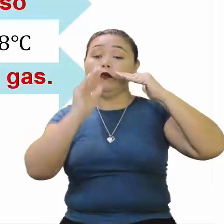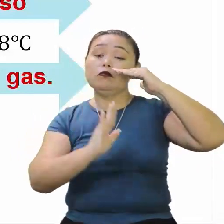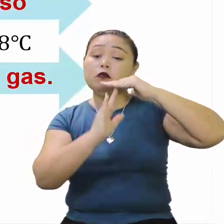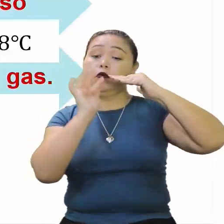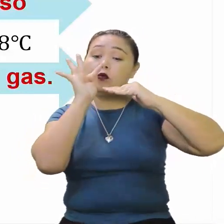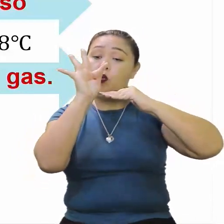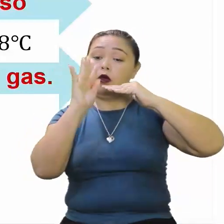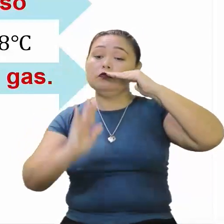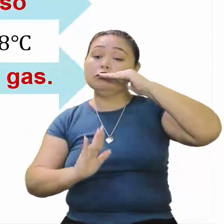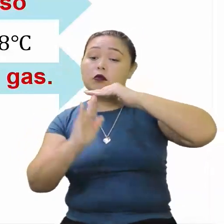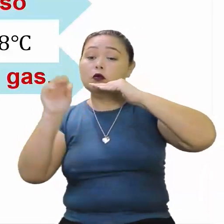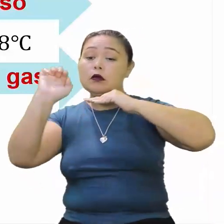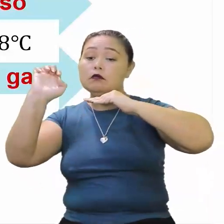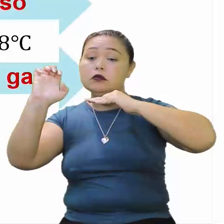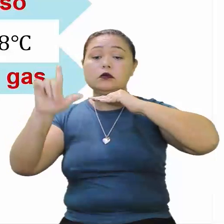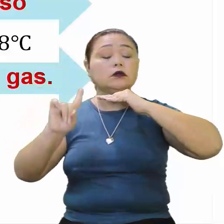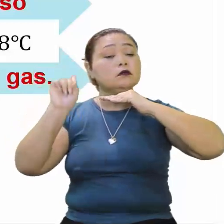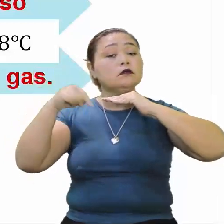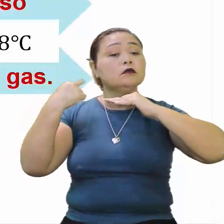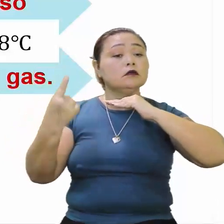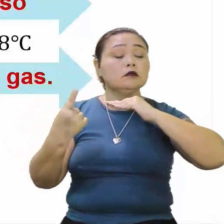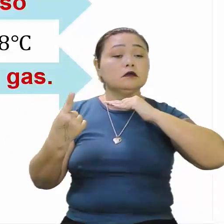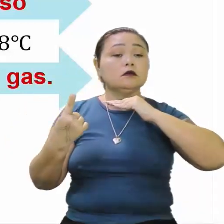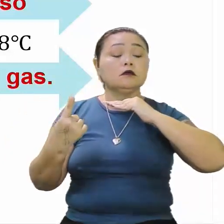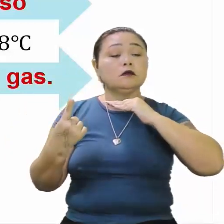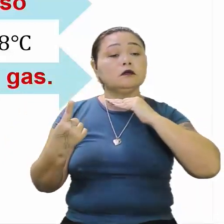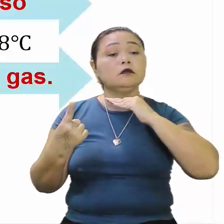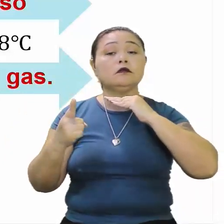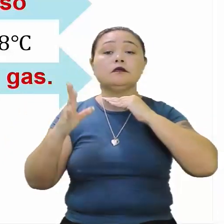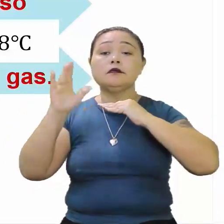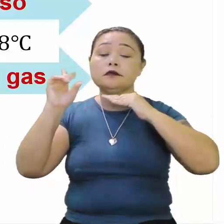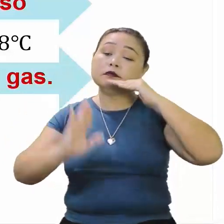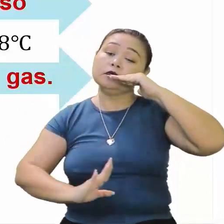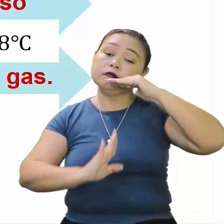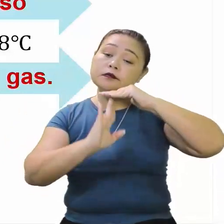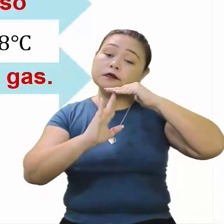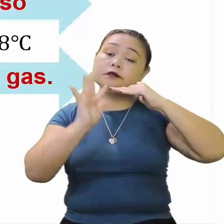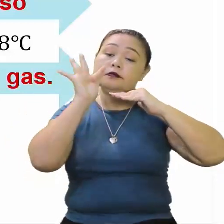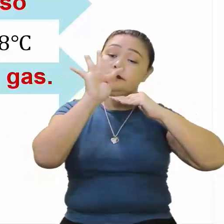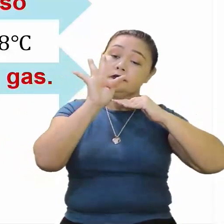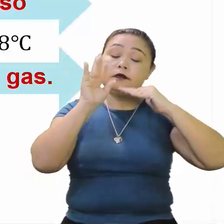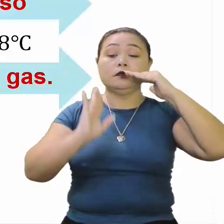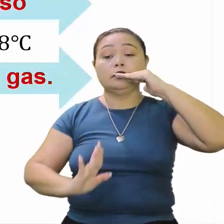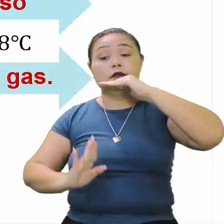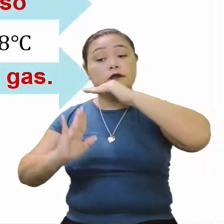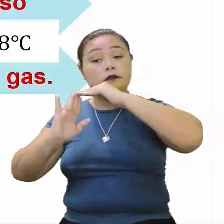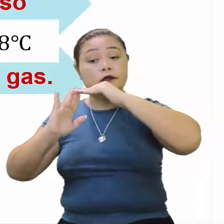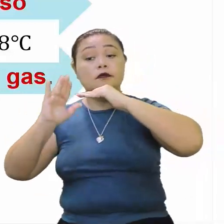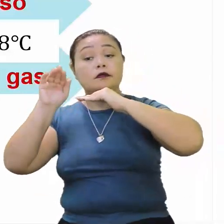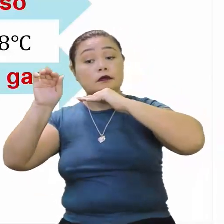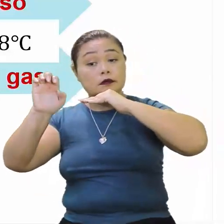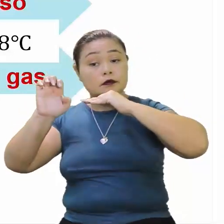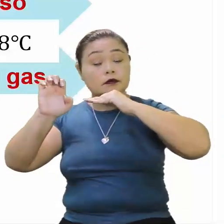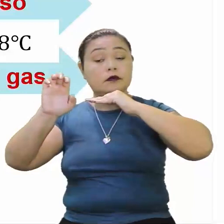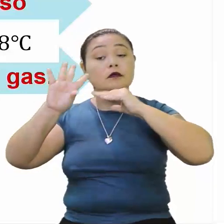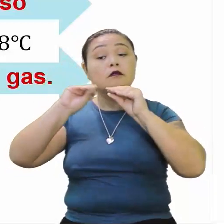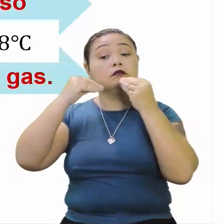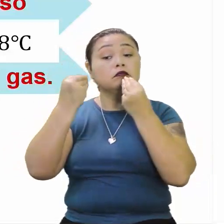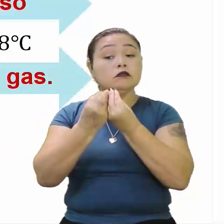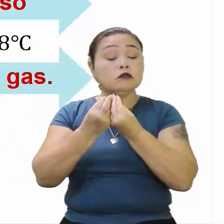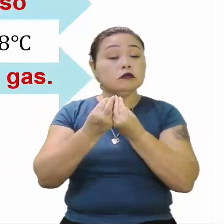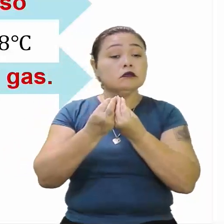Certo? Para isso, a gente conhece o ponto de fusão e o ponto de ebulição das substâncias para a